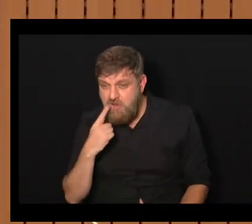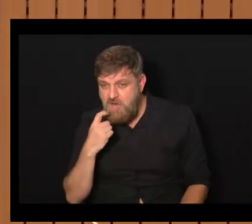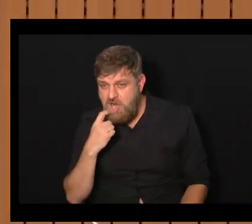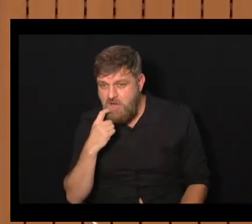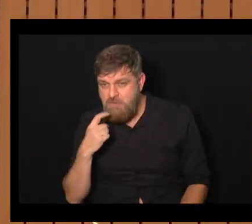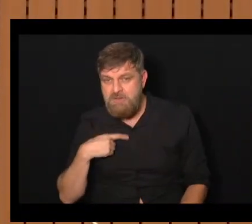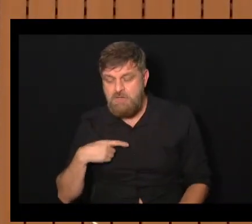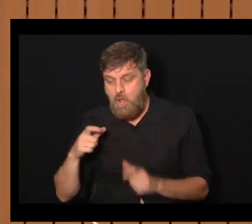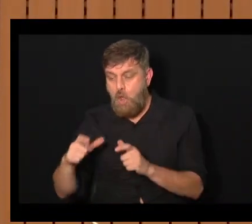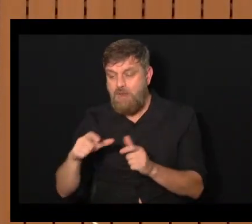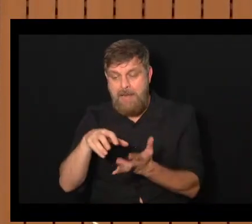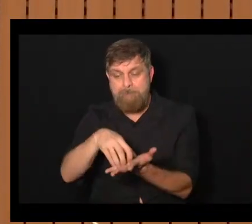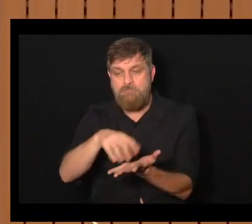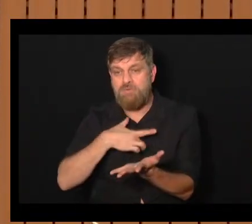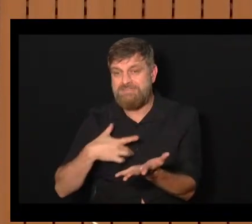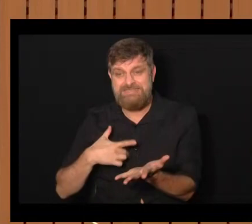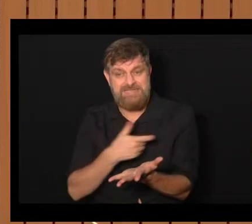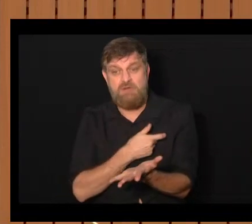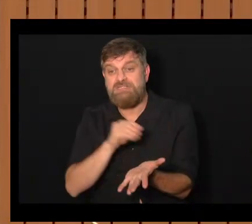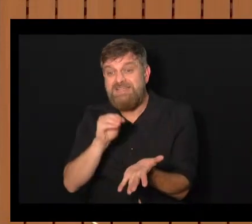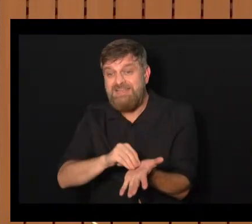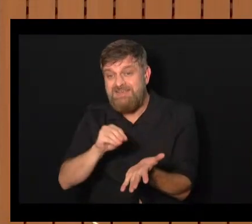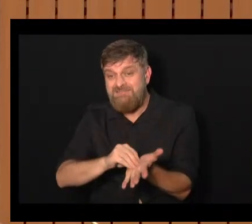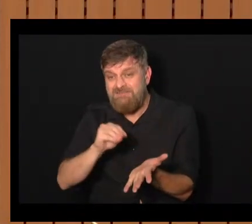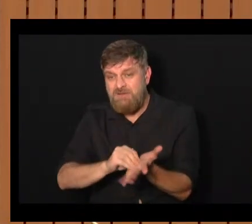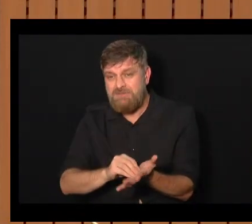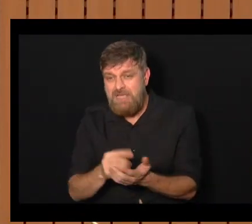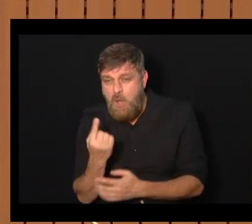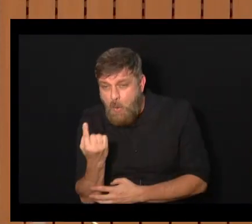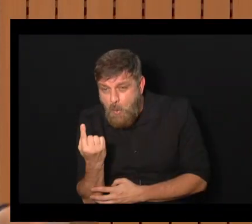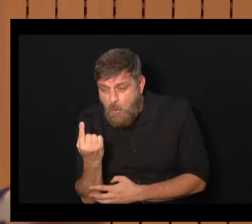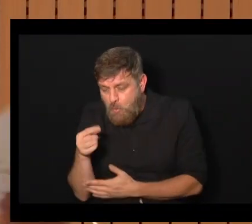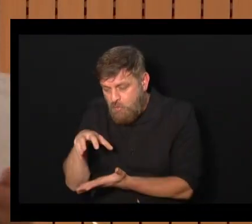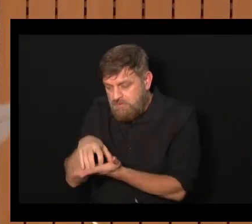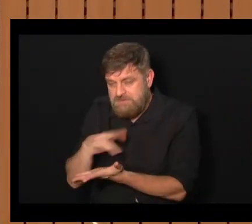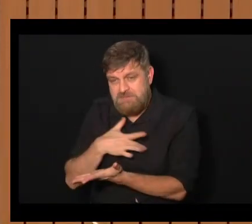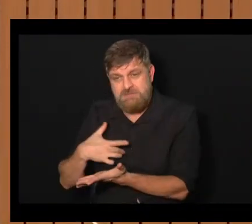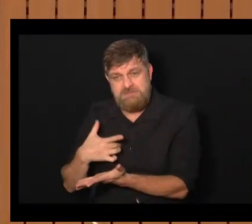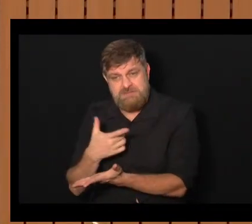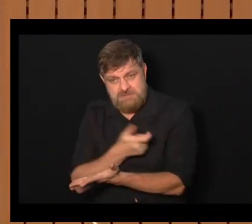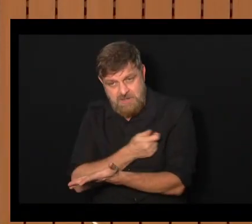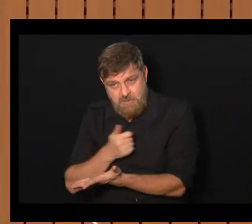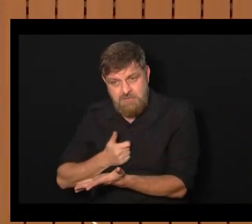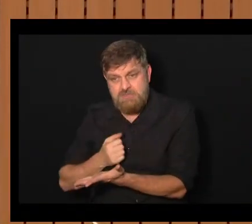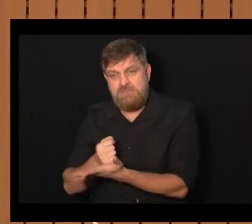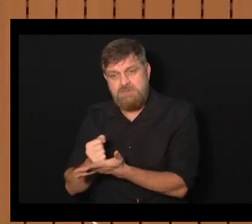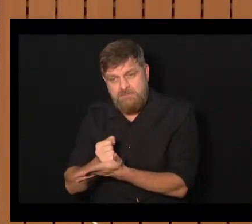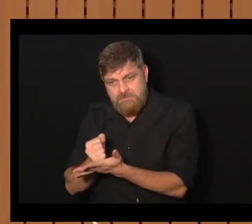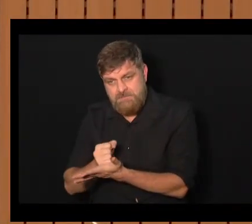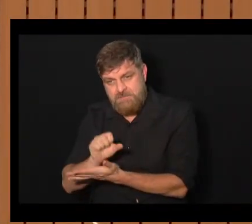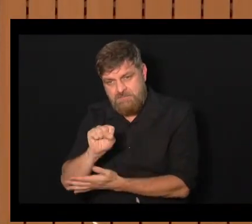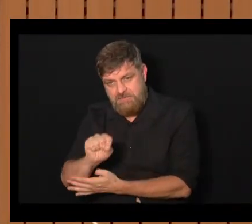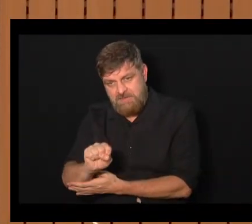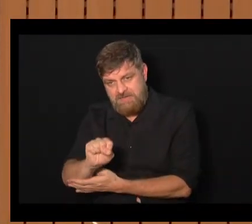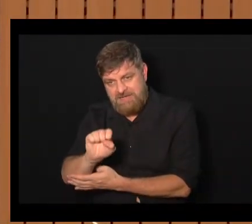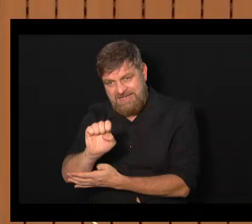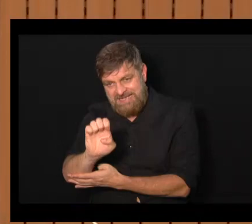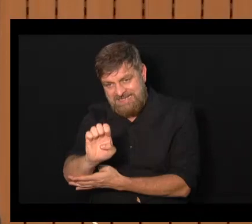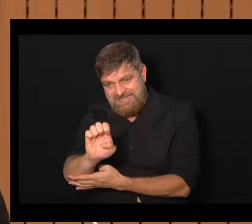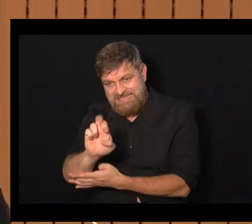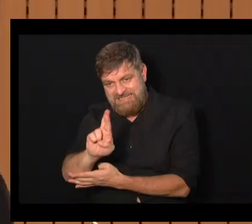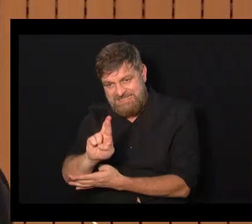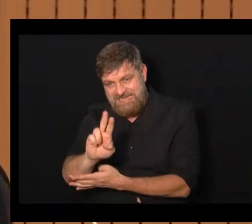os lugares, os postos de saúde onde está em falta. Apenas um centro de saúde hoje na cidade tem a sertralina. E da mesma